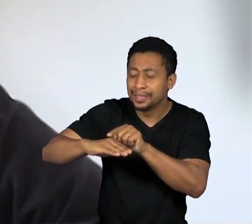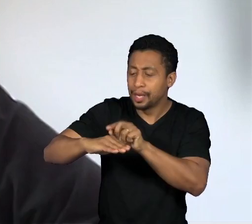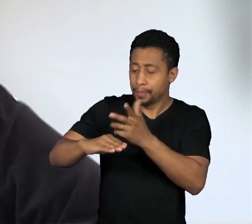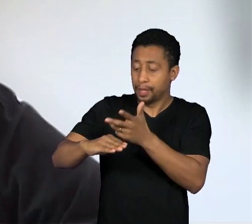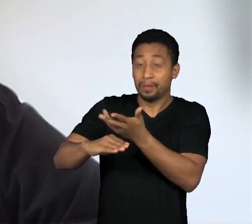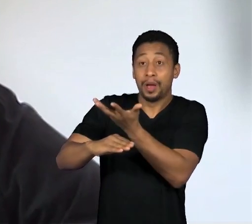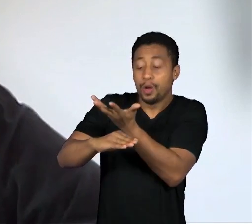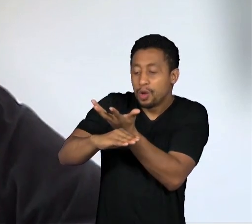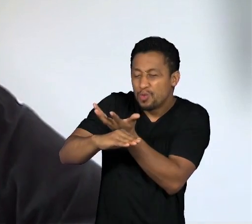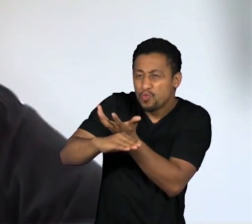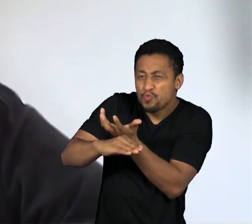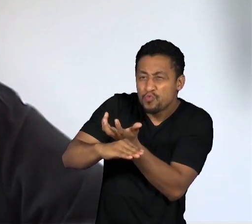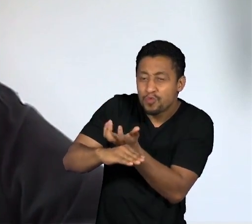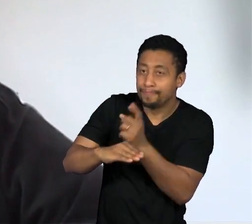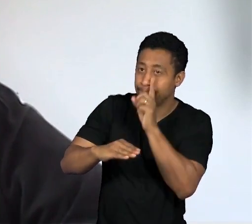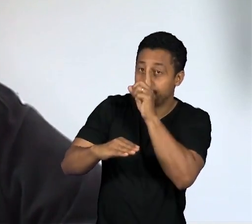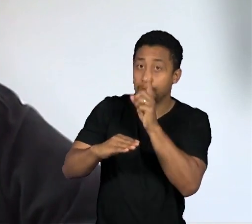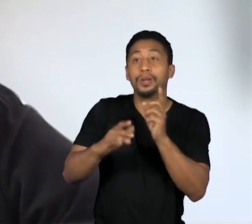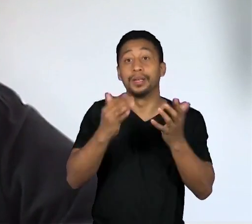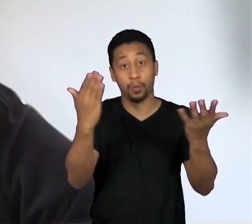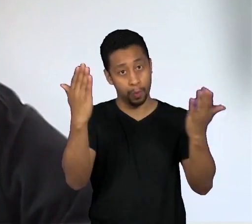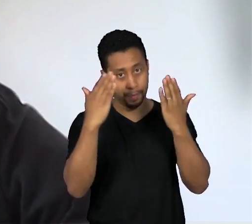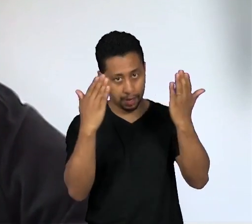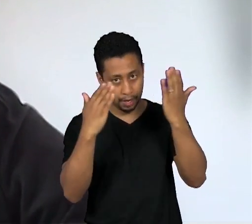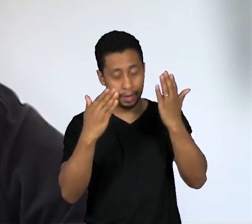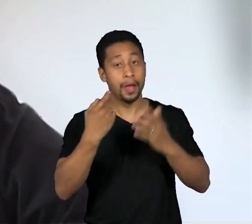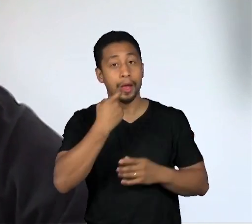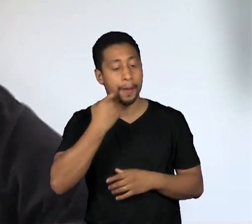Peixe tem escama, réptil tem escama,